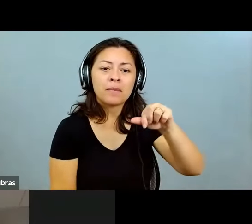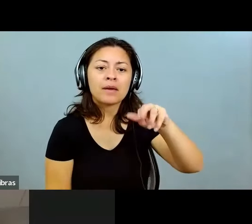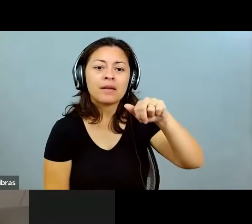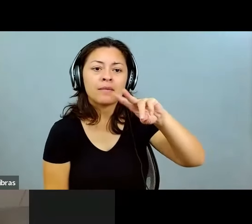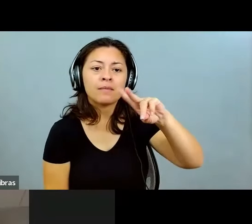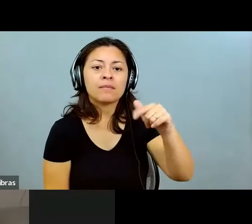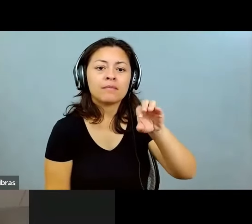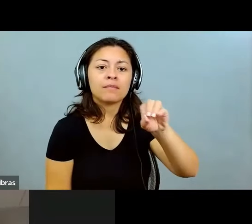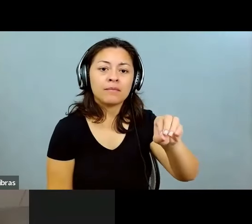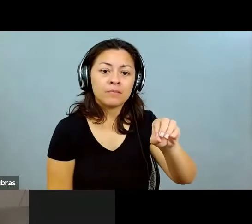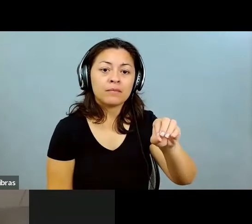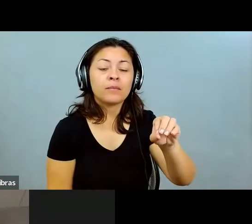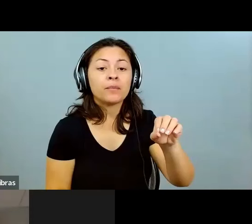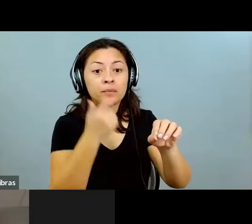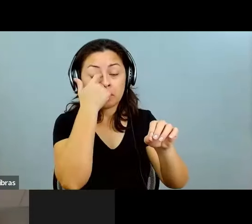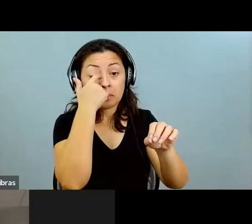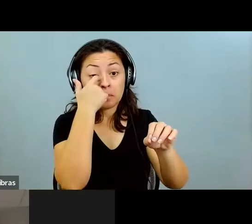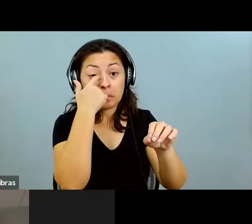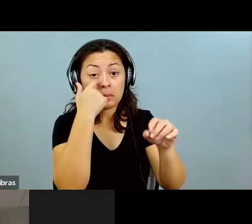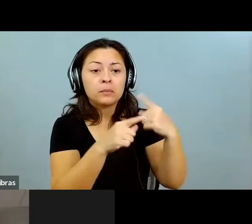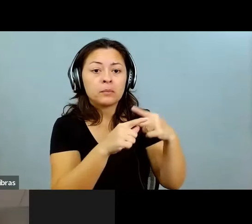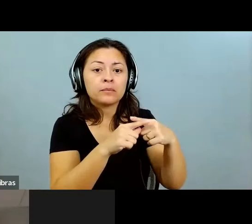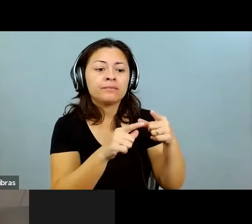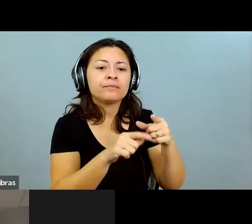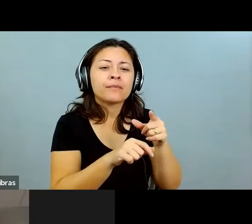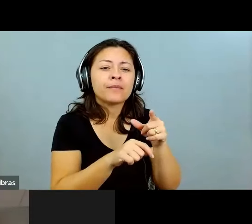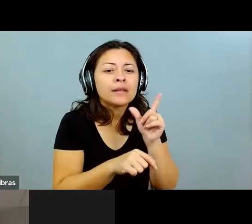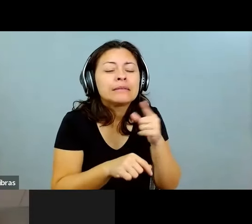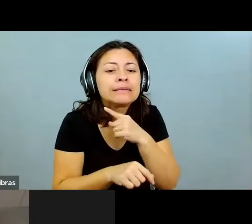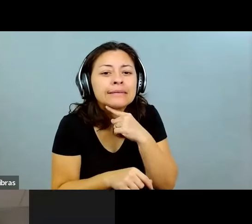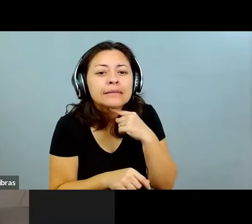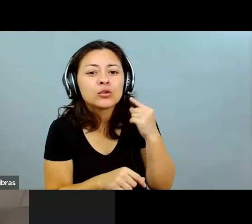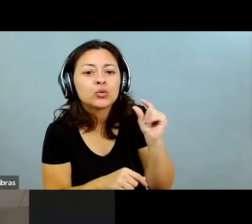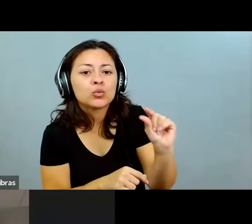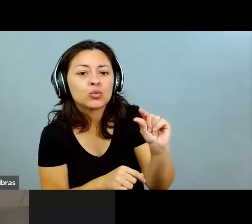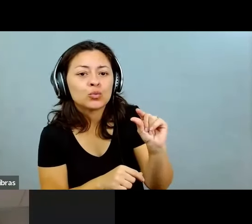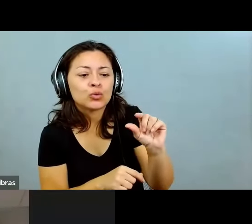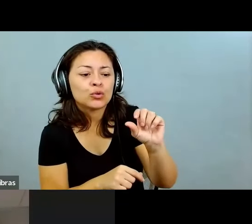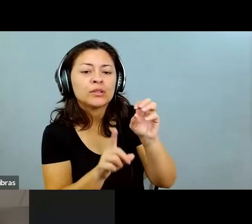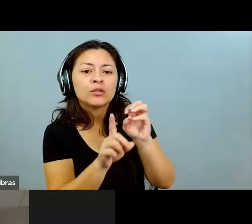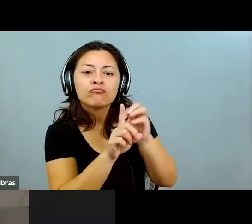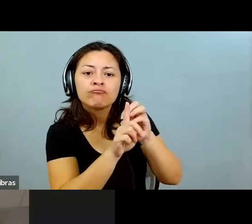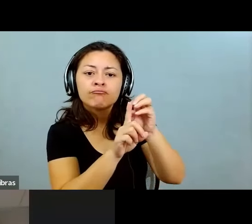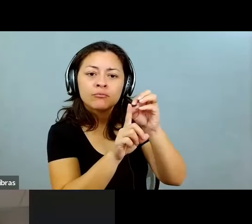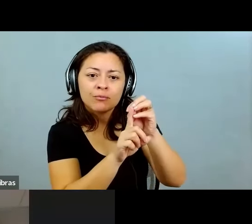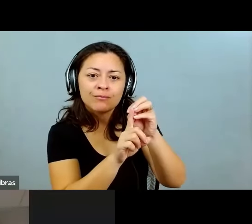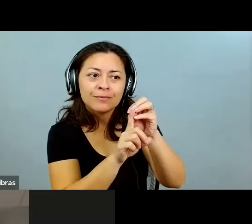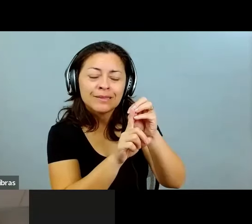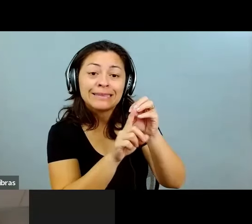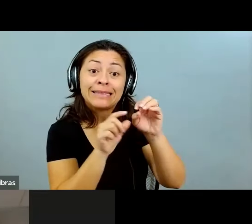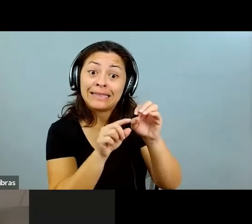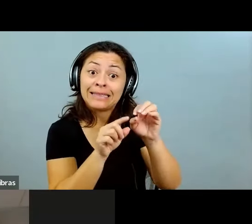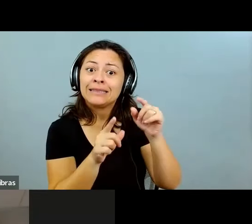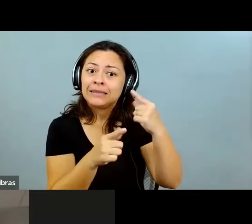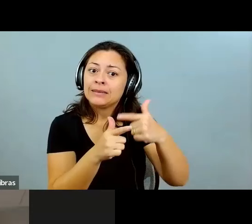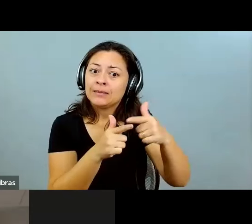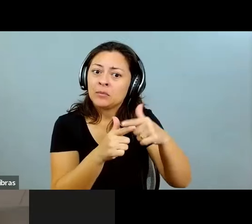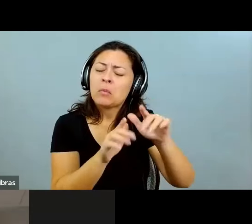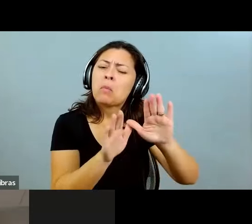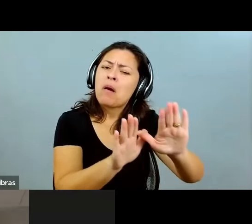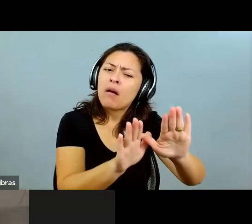pouquinho mais tarde em função do do atras no ciclo da soja então que tá um pouquinho mais exposto mas mesmo assim a expectativa